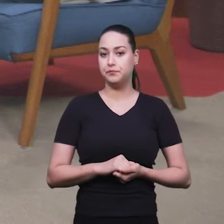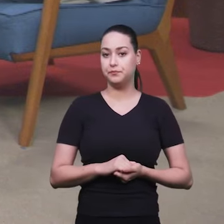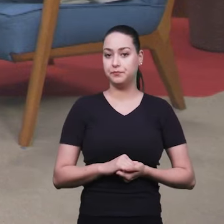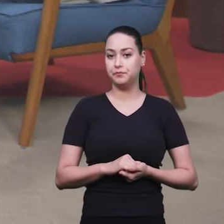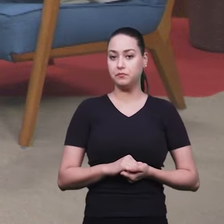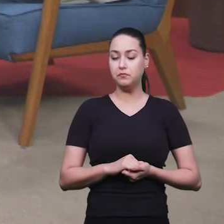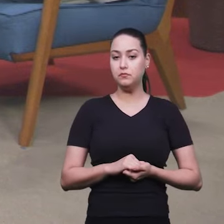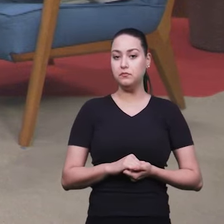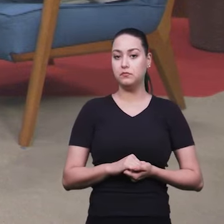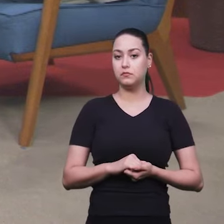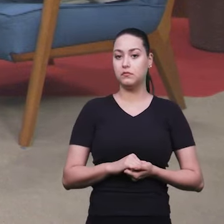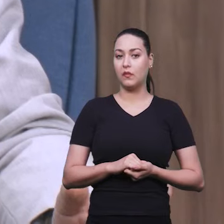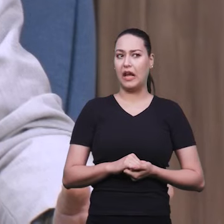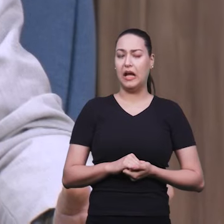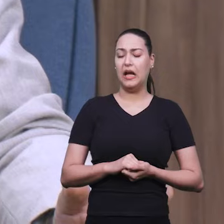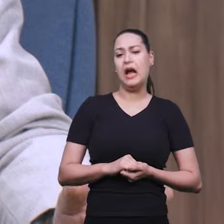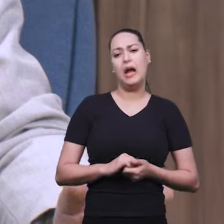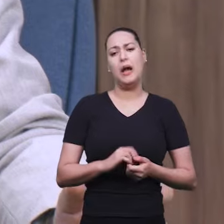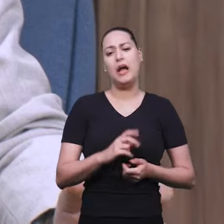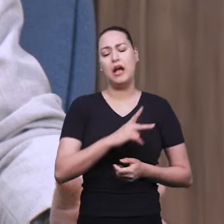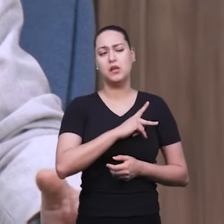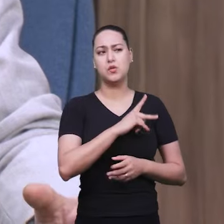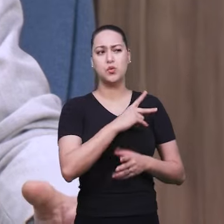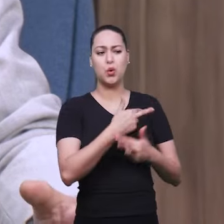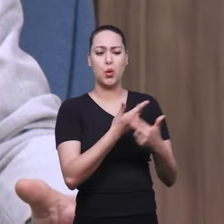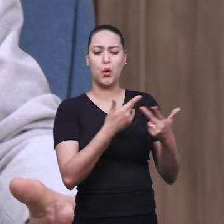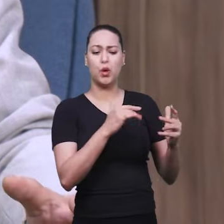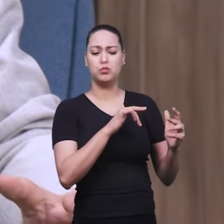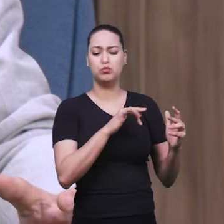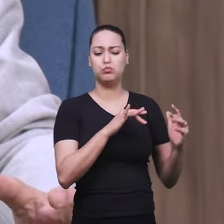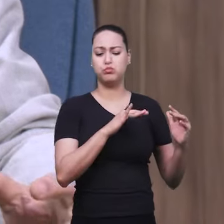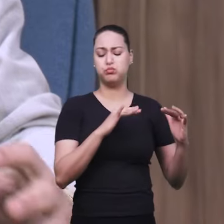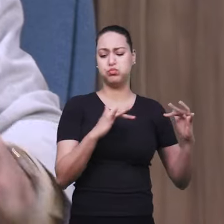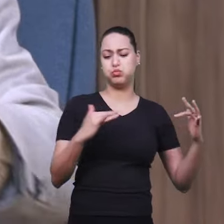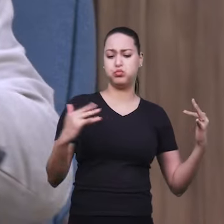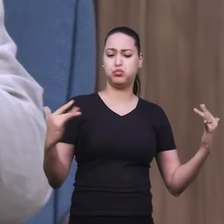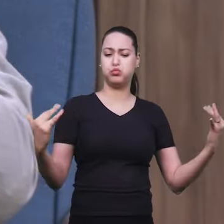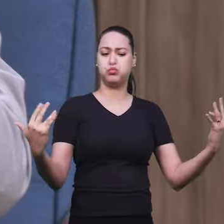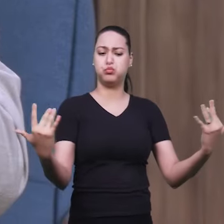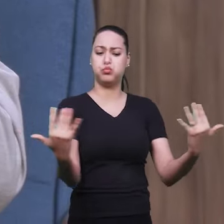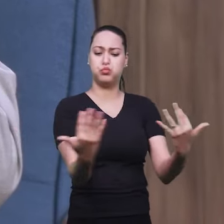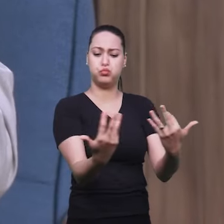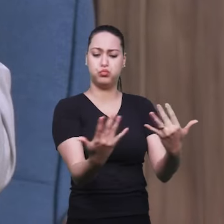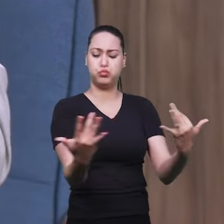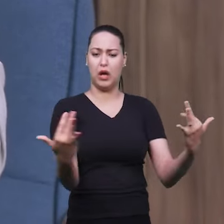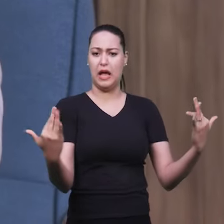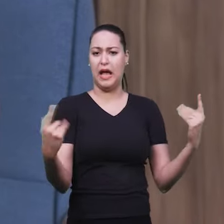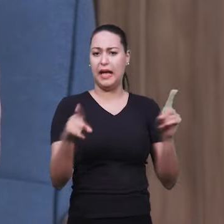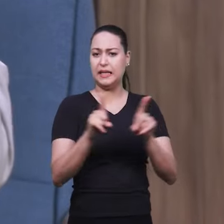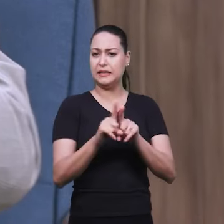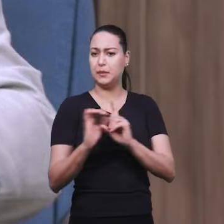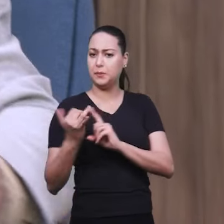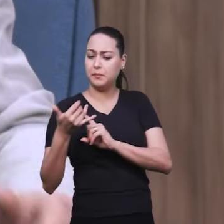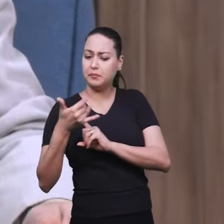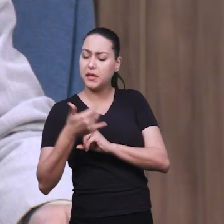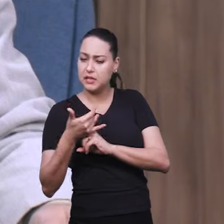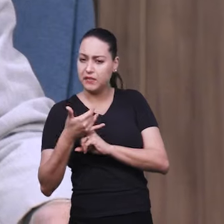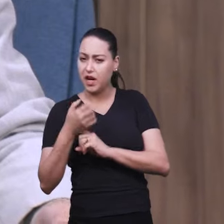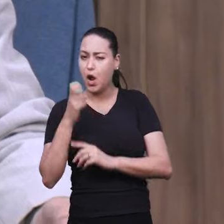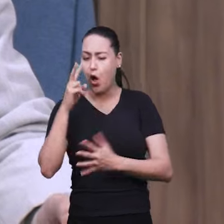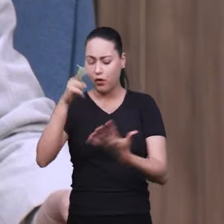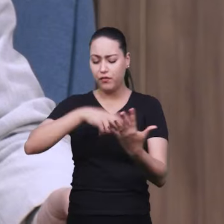o entorno e, ao mesmo tempo, o fato de estarem preservados. Eu vou ler e pedir que